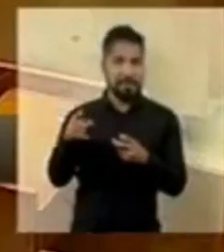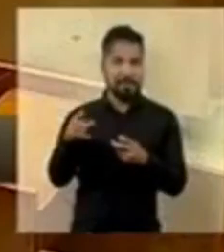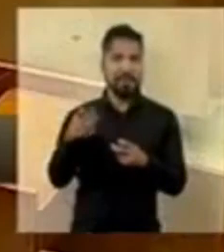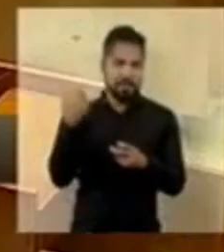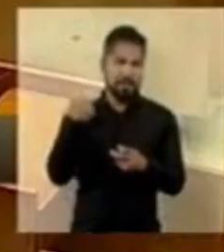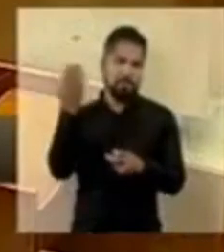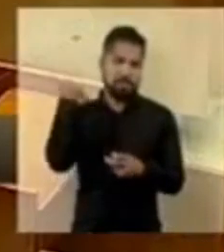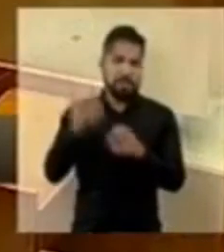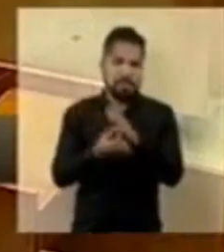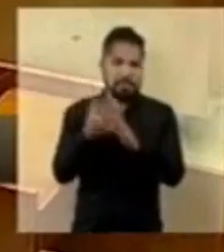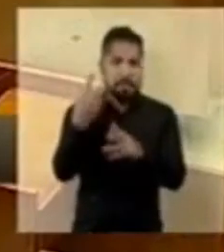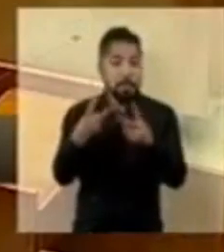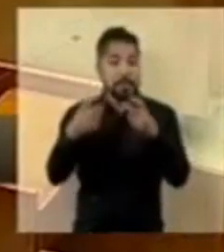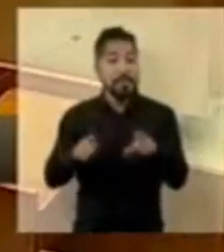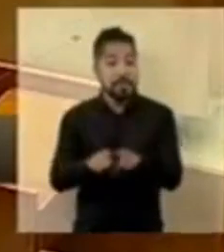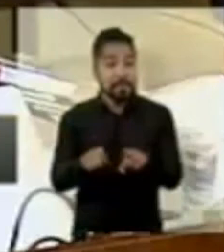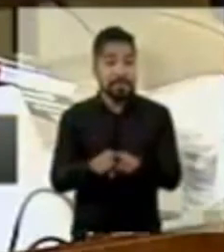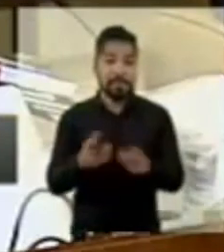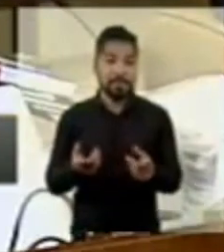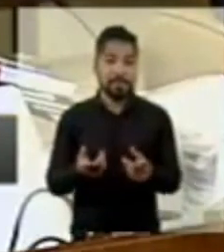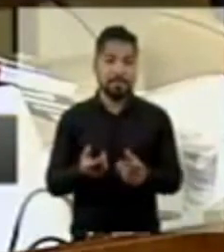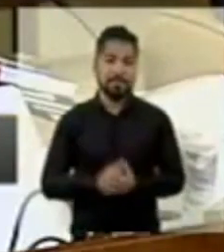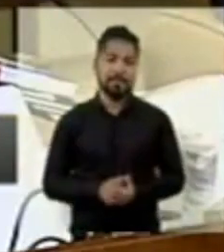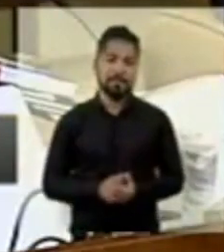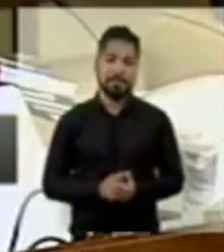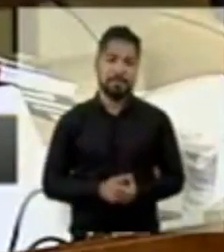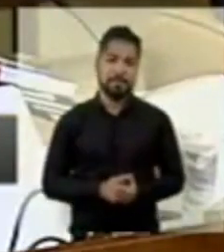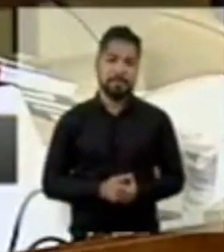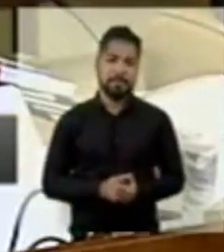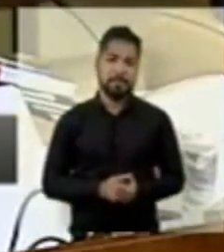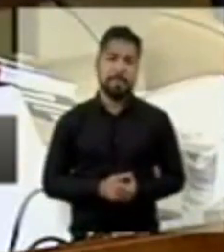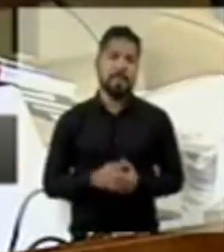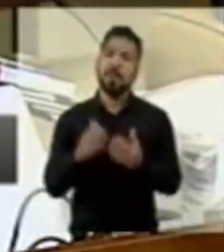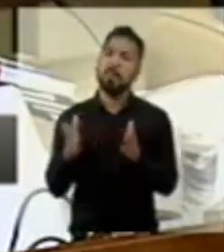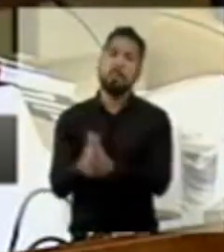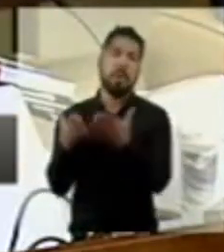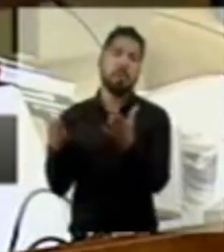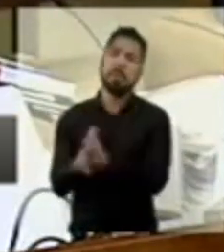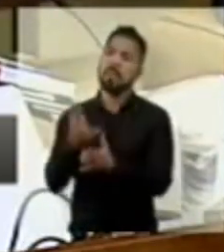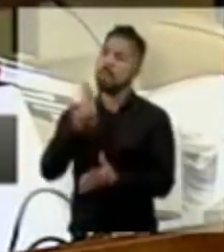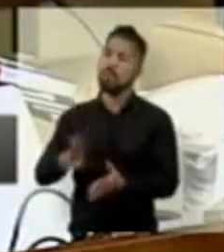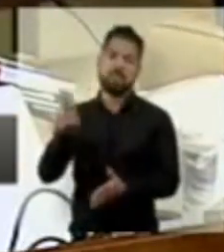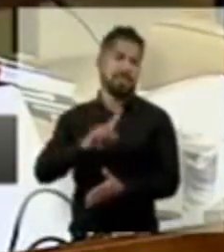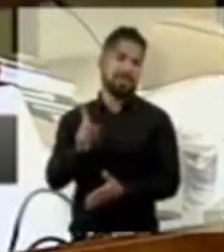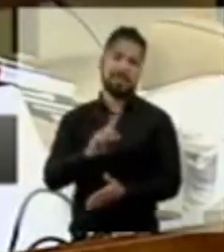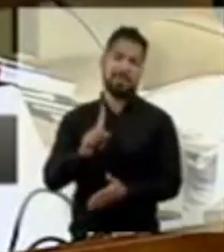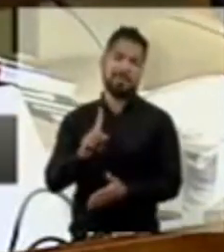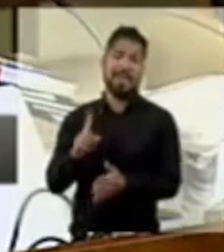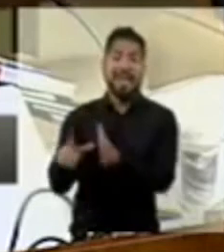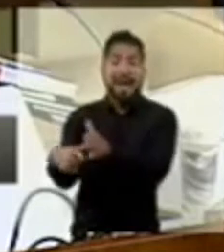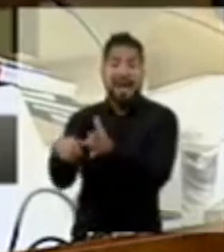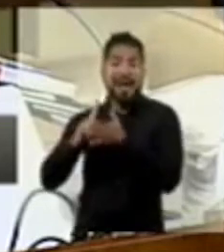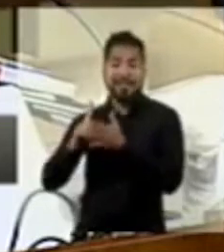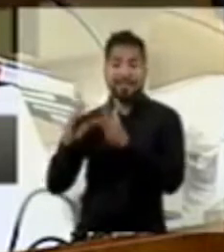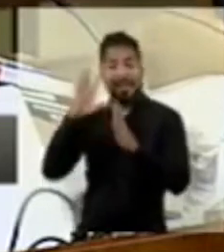vezes em 11 os pobres os pobres são presos antes da decisão de primeiro grau os